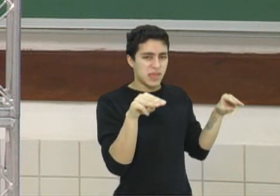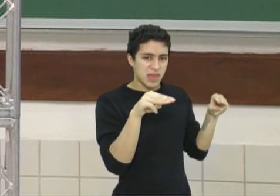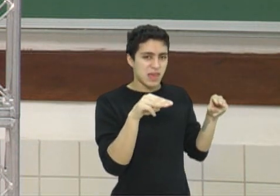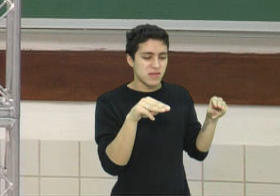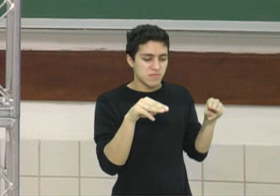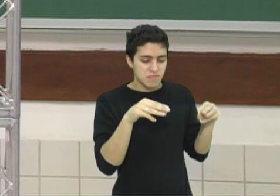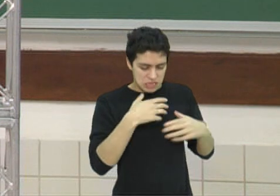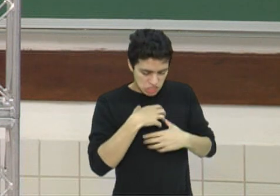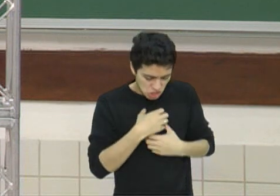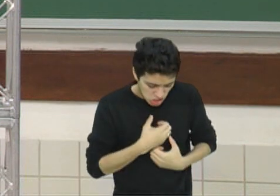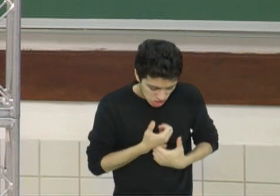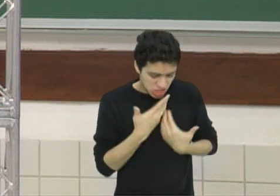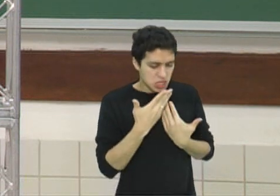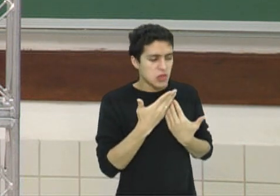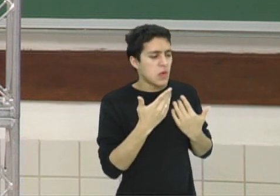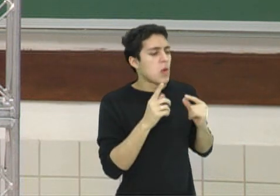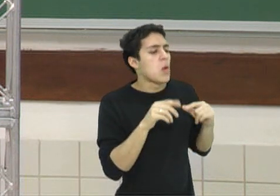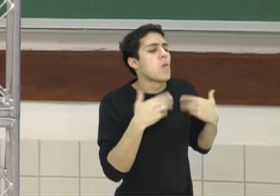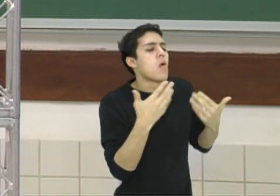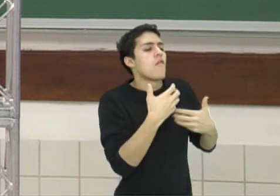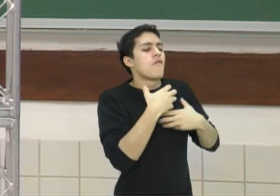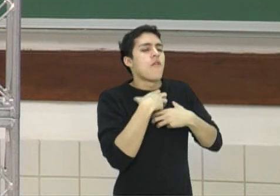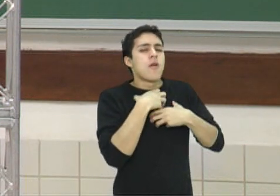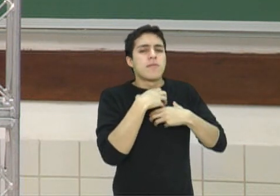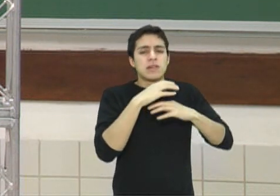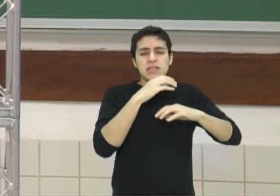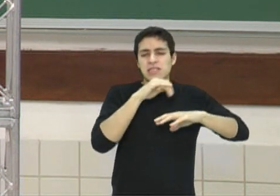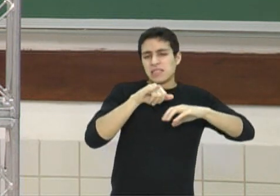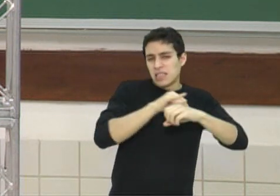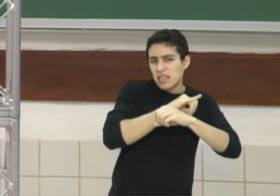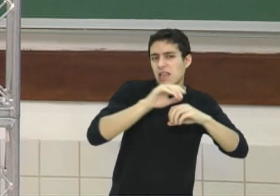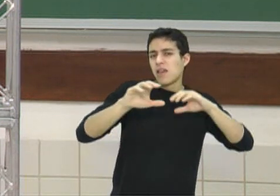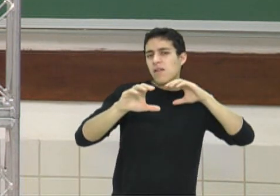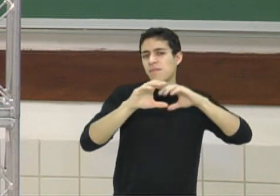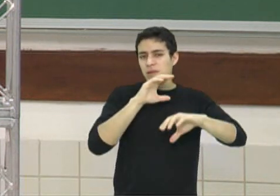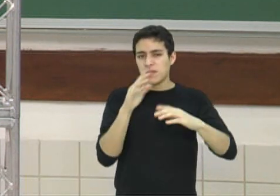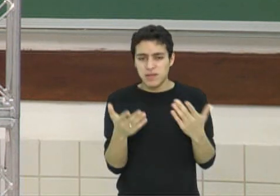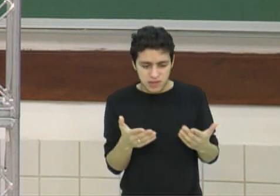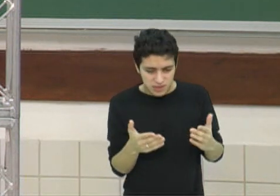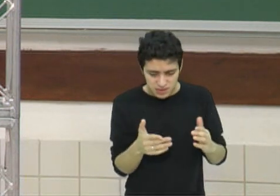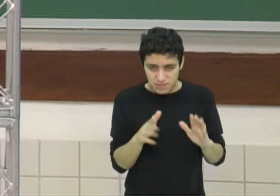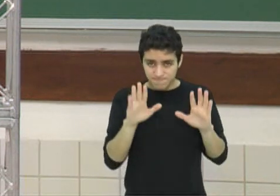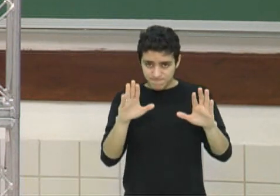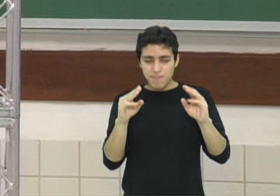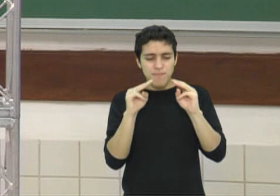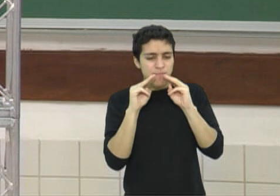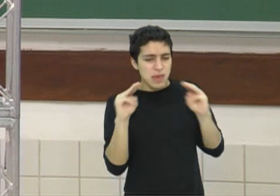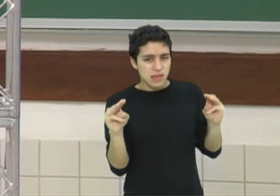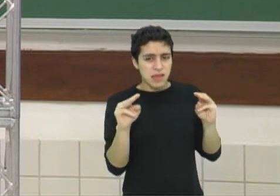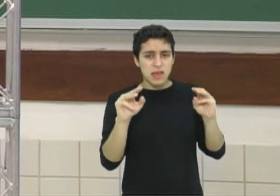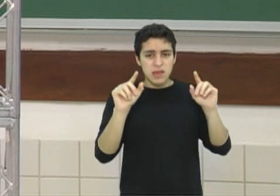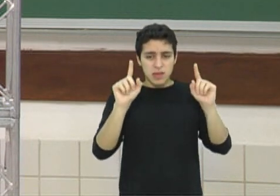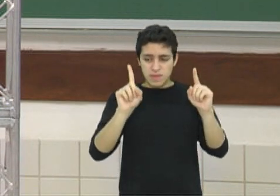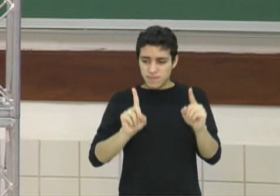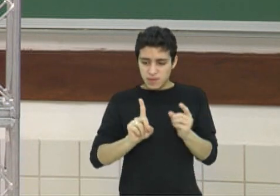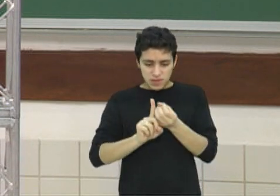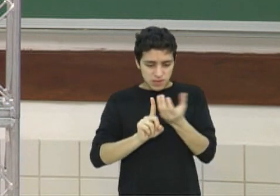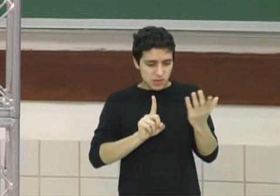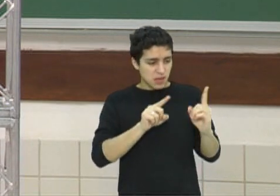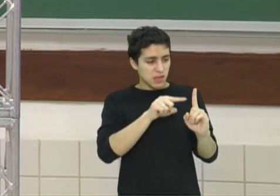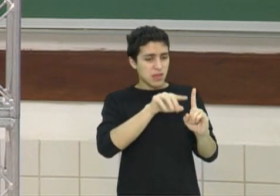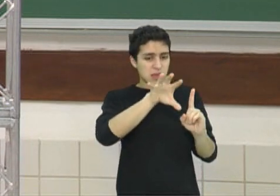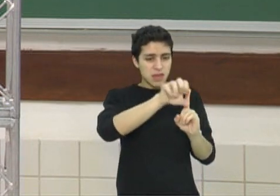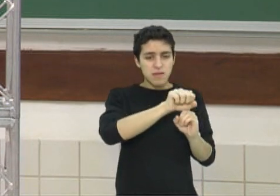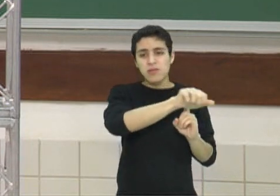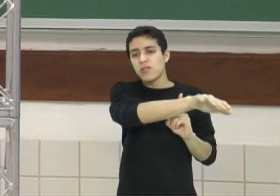essa mensagem. E como eu acabei de falar, a mensagem existe um emissor, existe um receptor e existe um meio. Qual